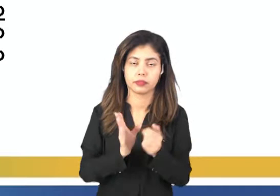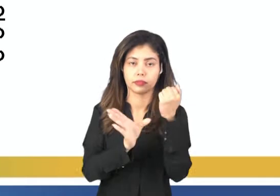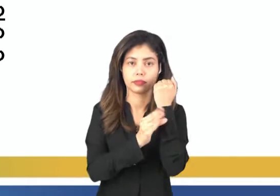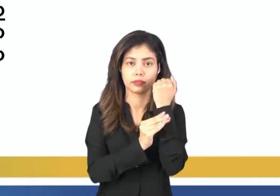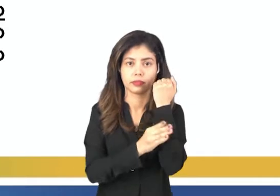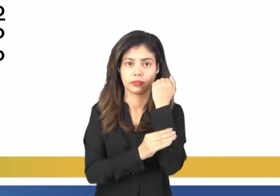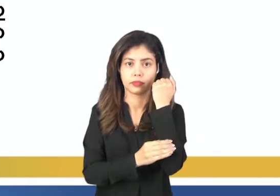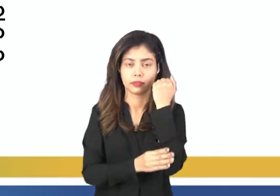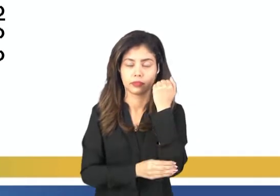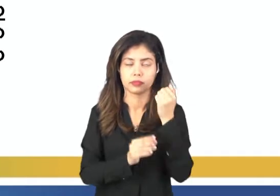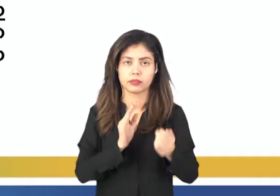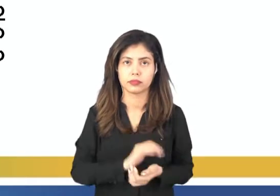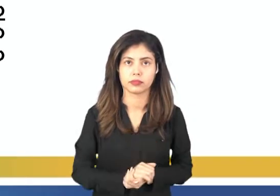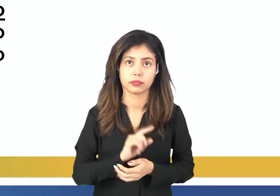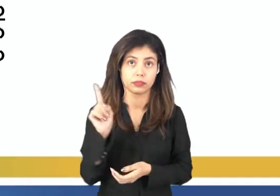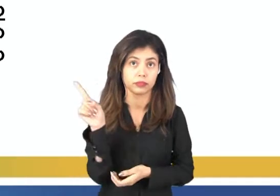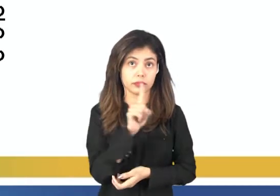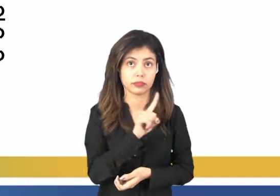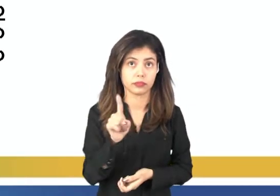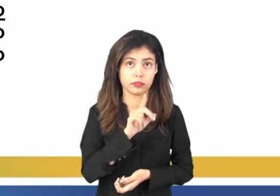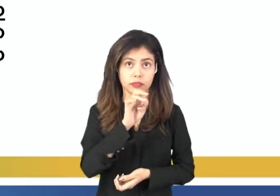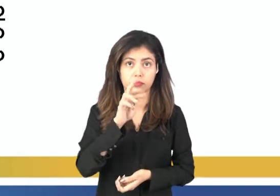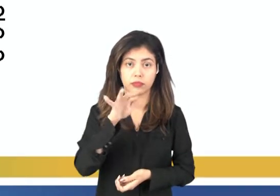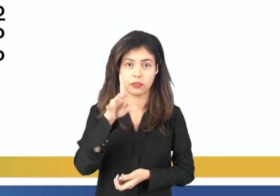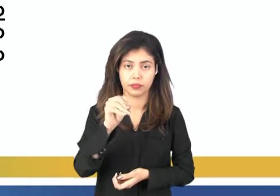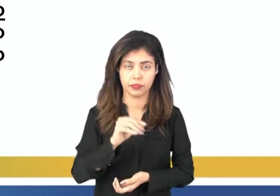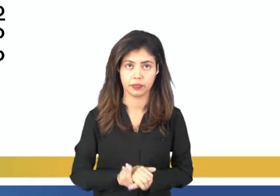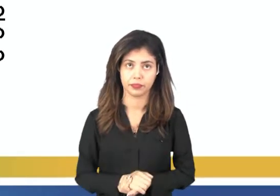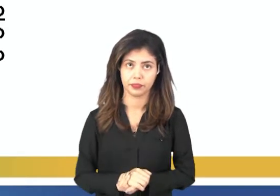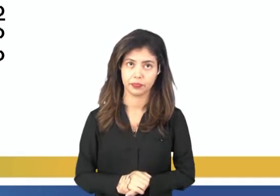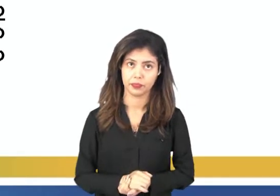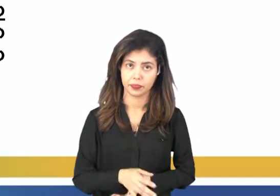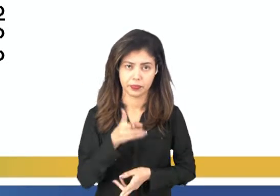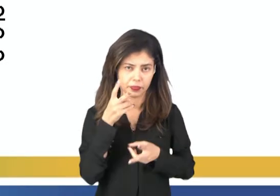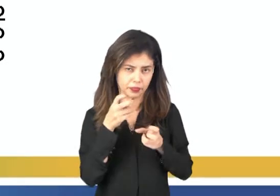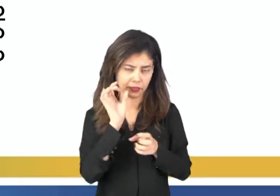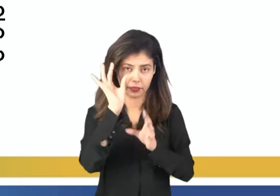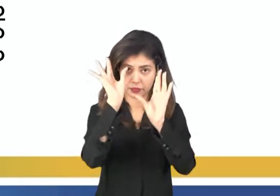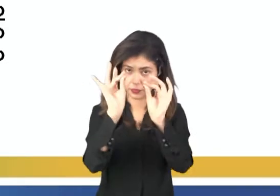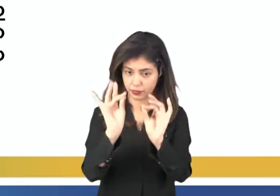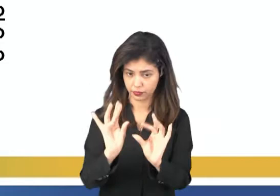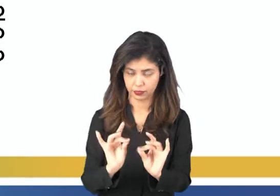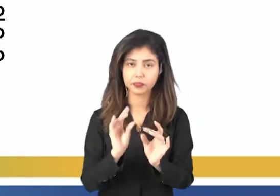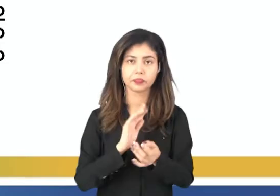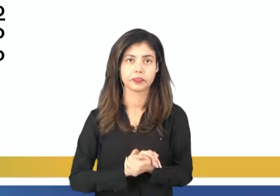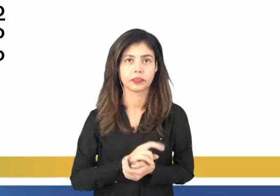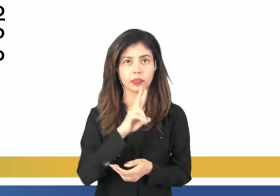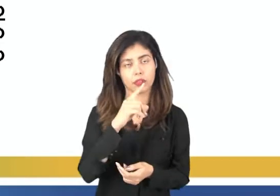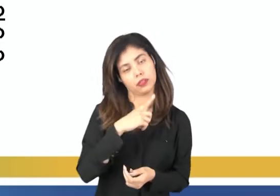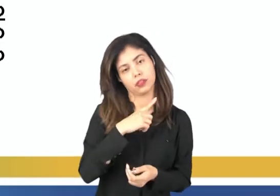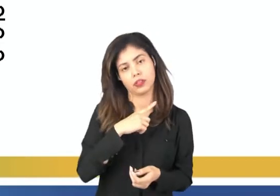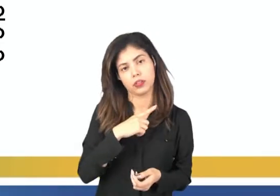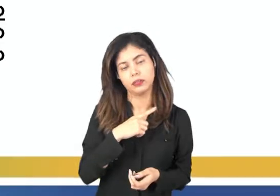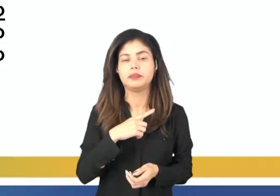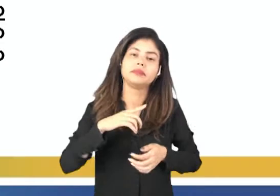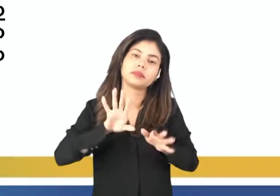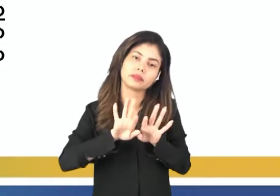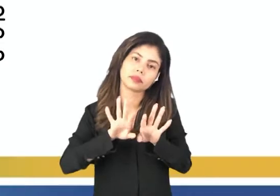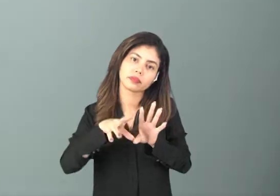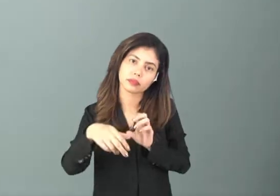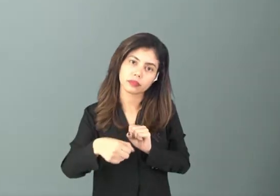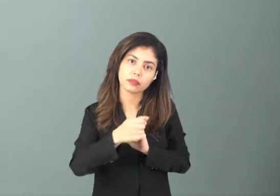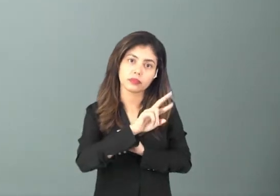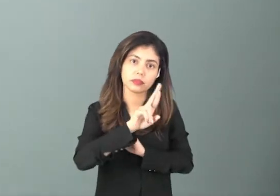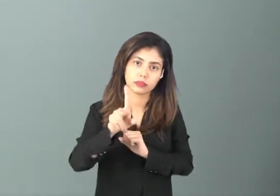posso ter por exemplo também o tecido muscular não estriado percebam que cada um vai ter uma formação